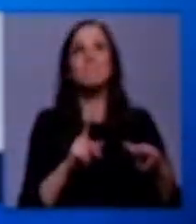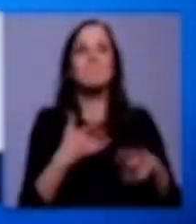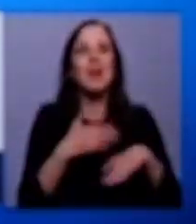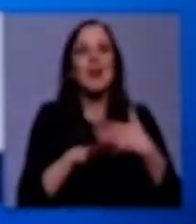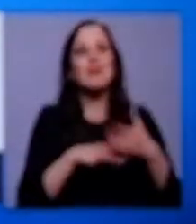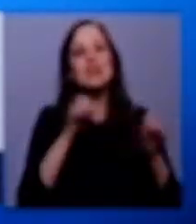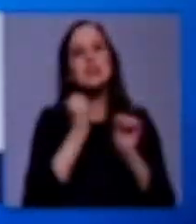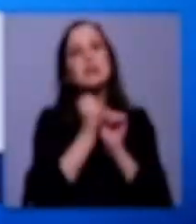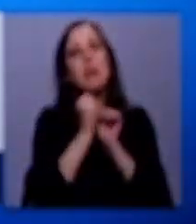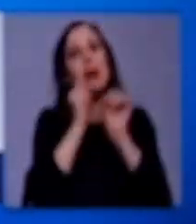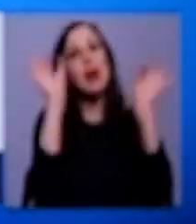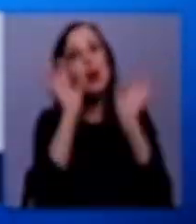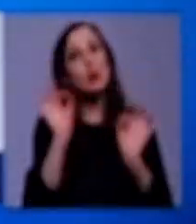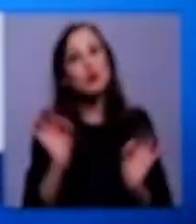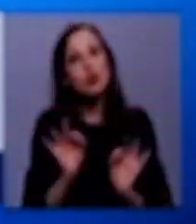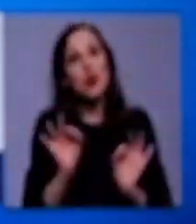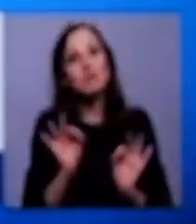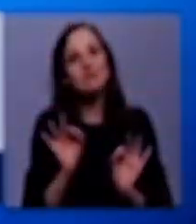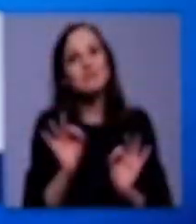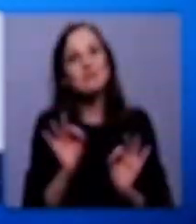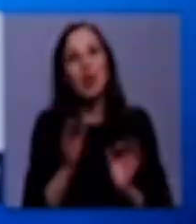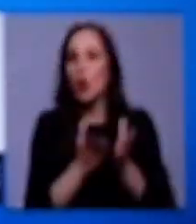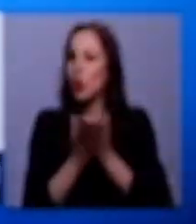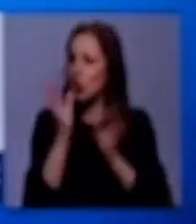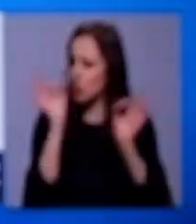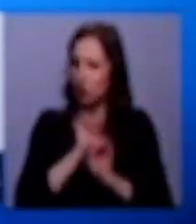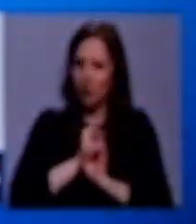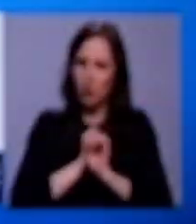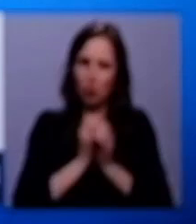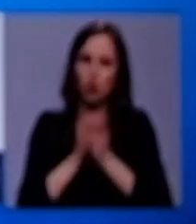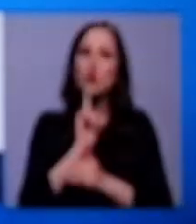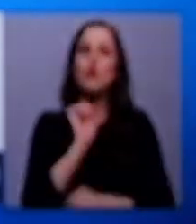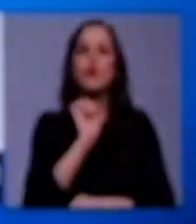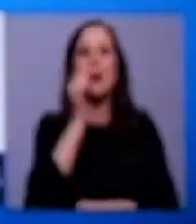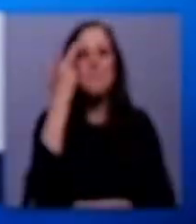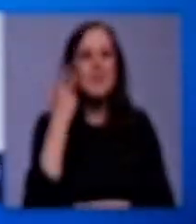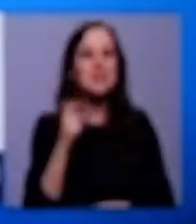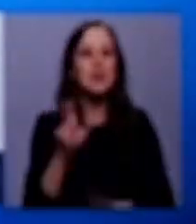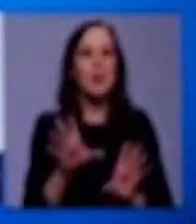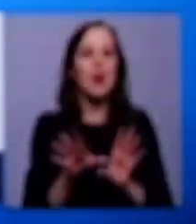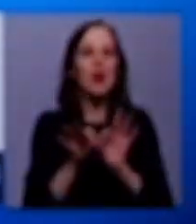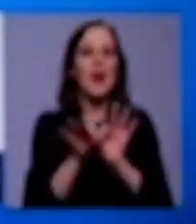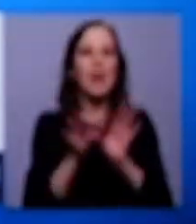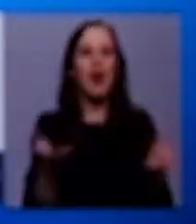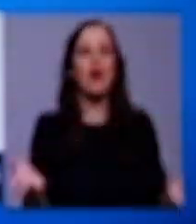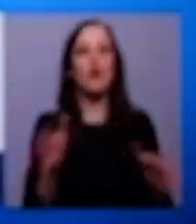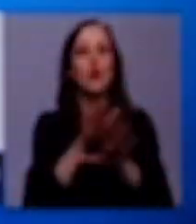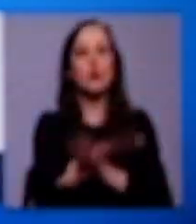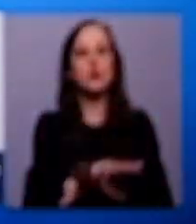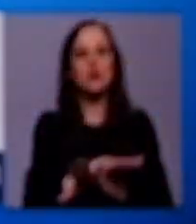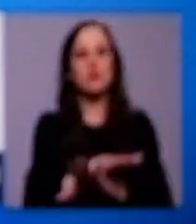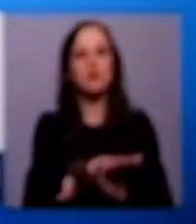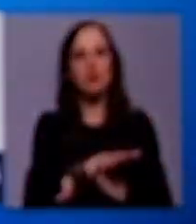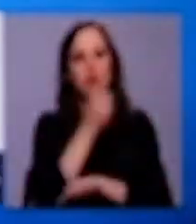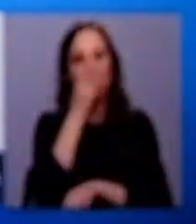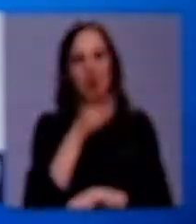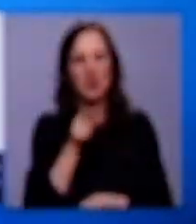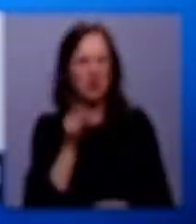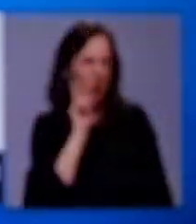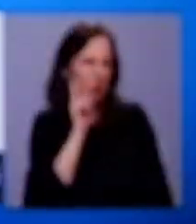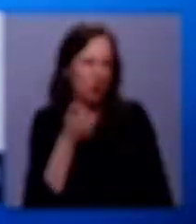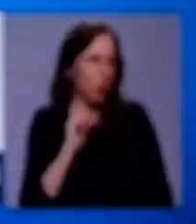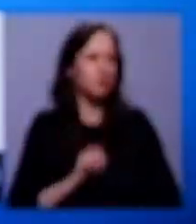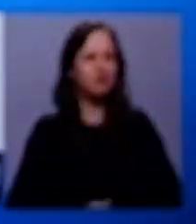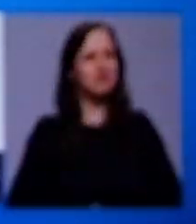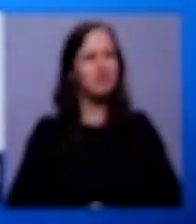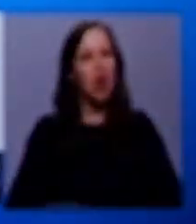música. Portanto, não vai poder deixar de ser. O seu nome estará para sempre associado a esta revolução dos escravos. Isso não é muito importante. O que é